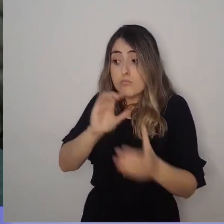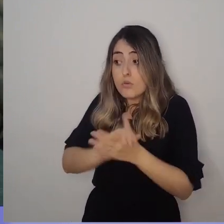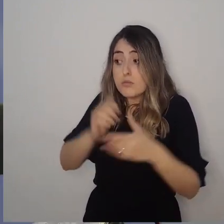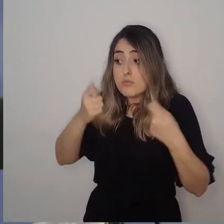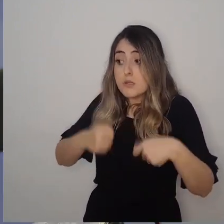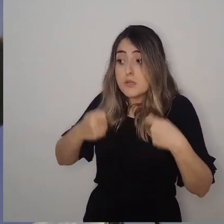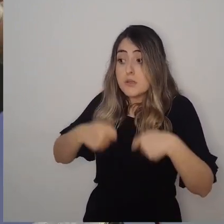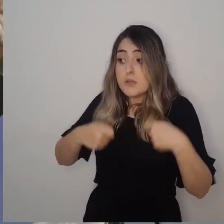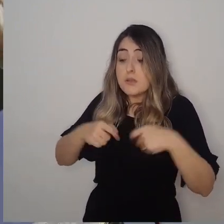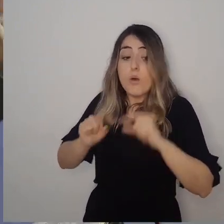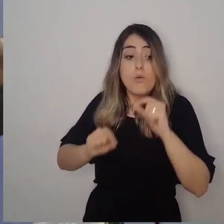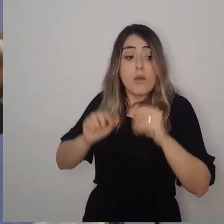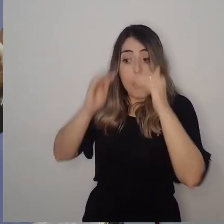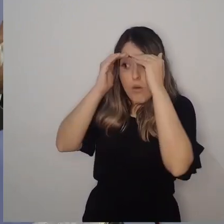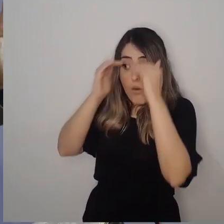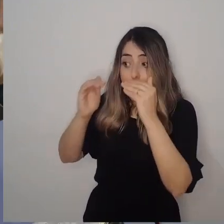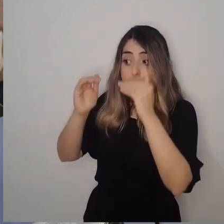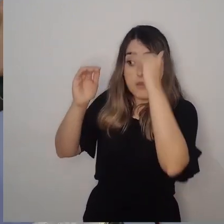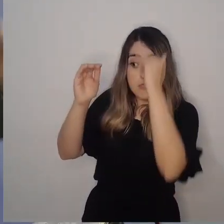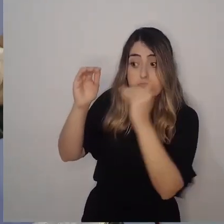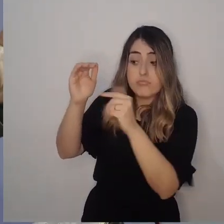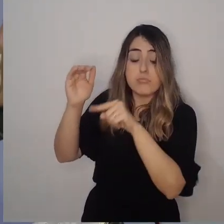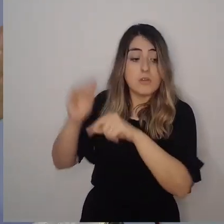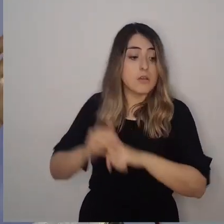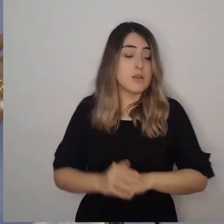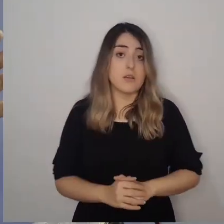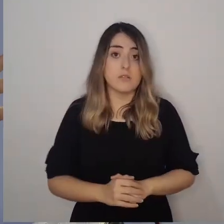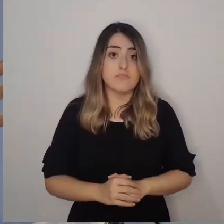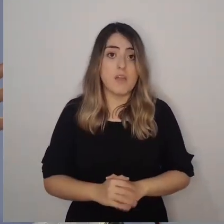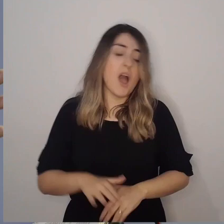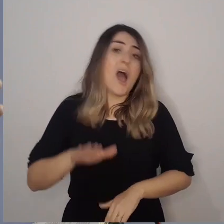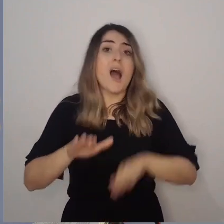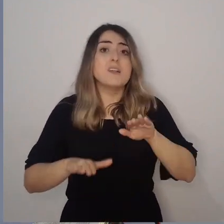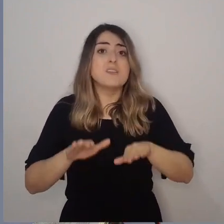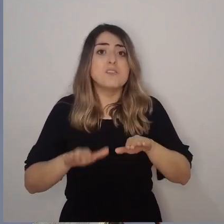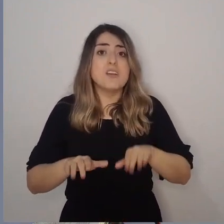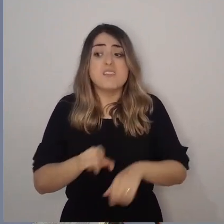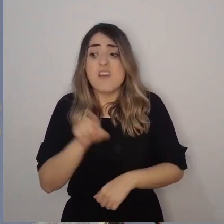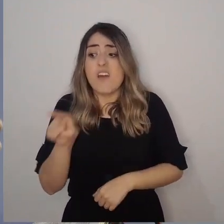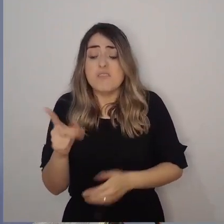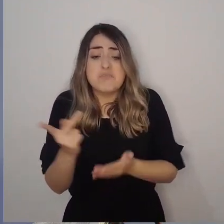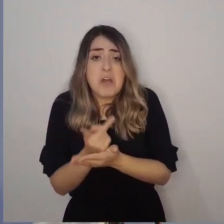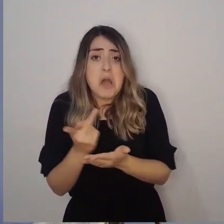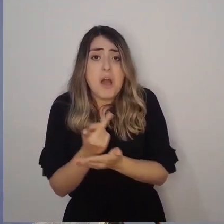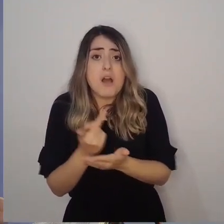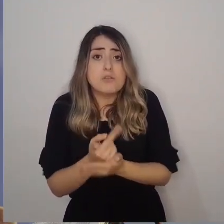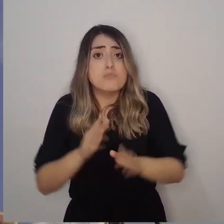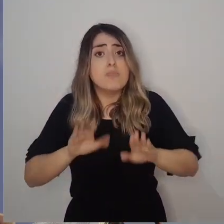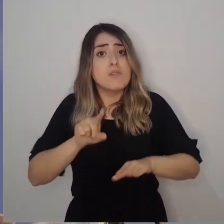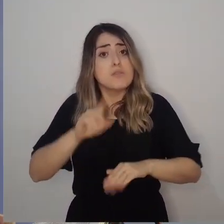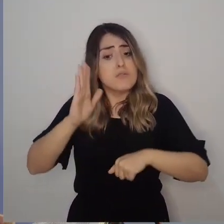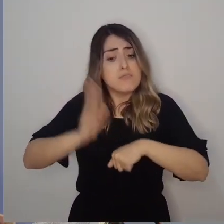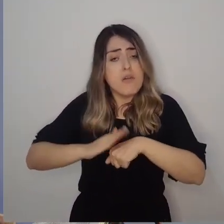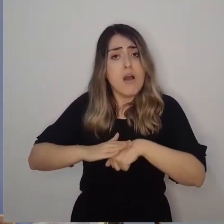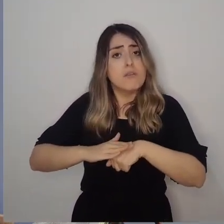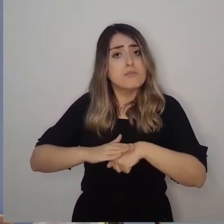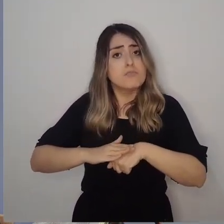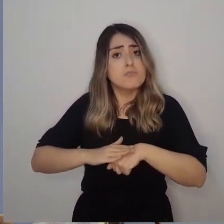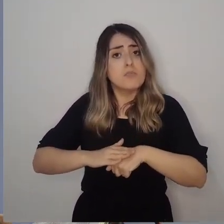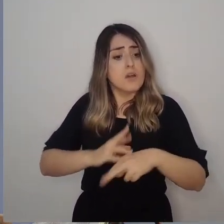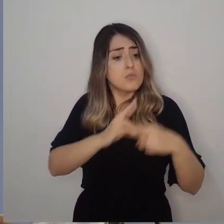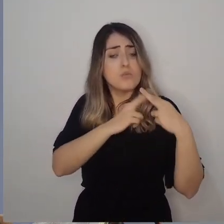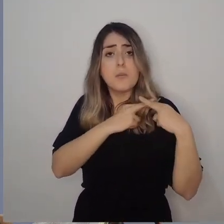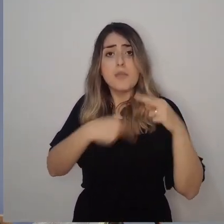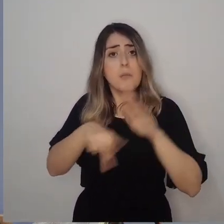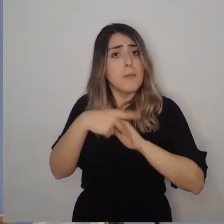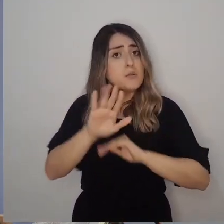marido. Então, não depende necessariamente de como seu cônjuge está agindo. Faça a tua parte. Até